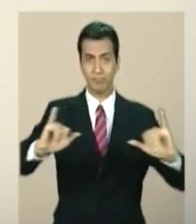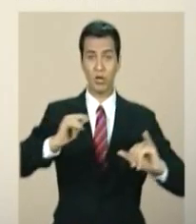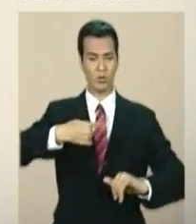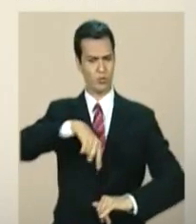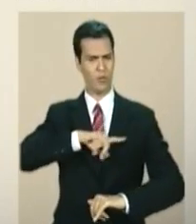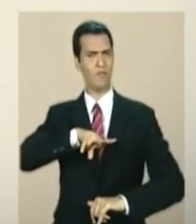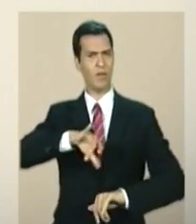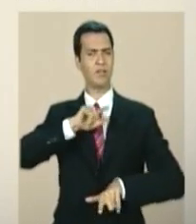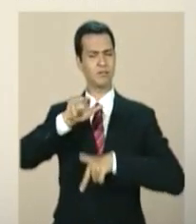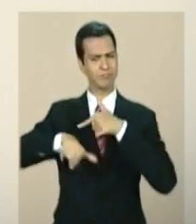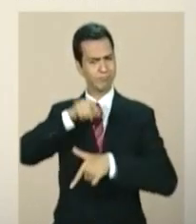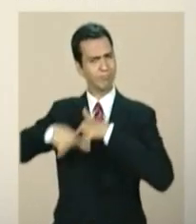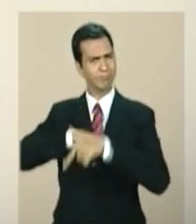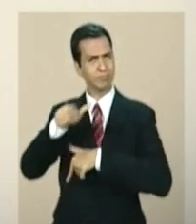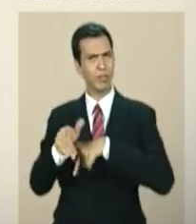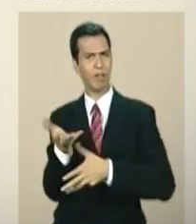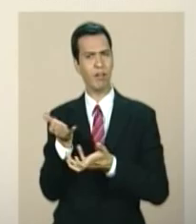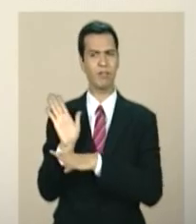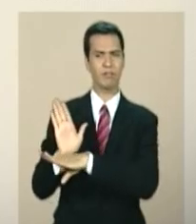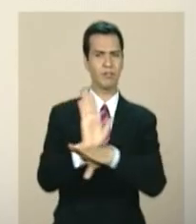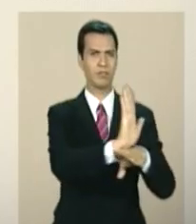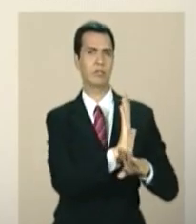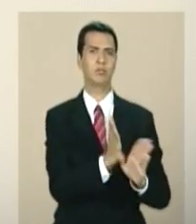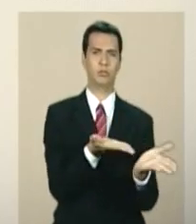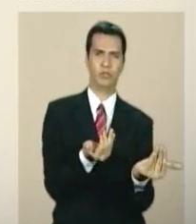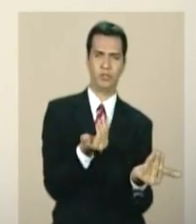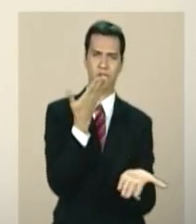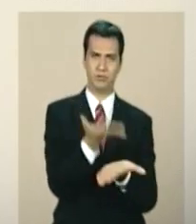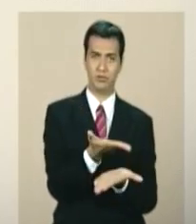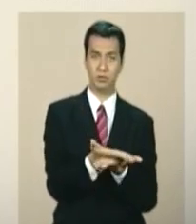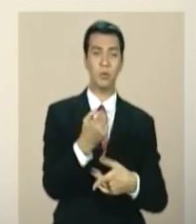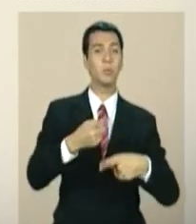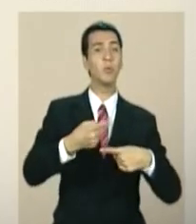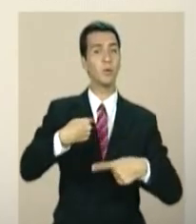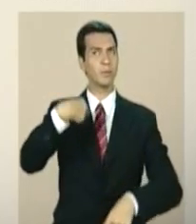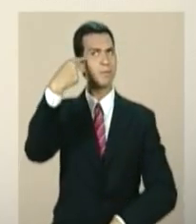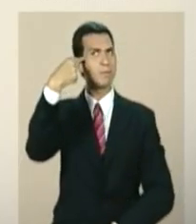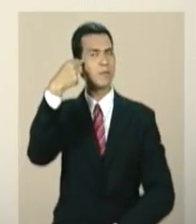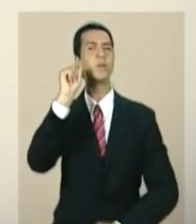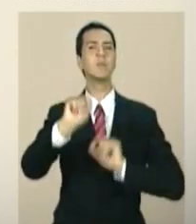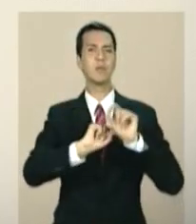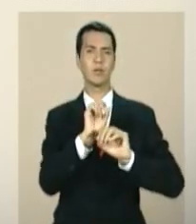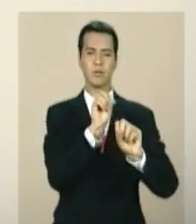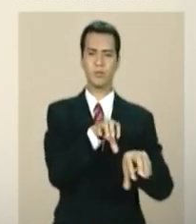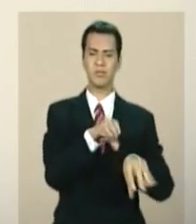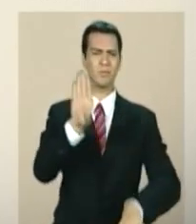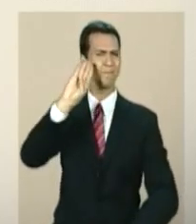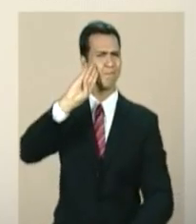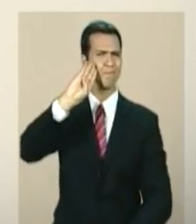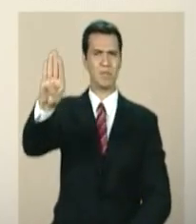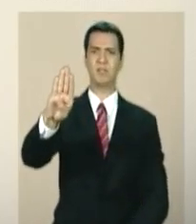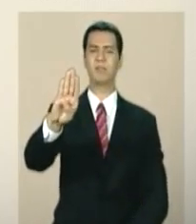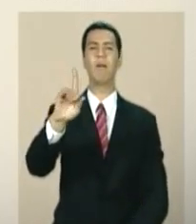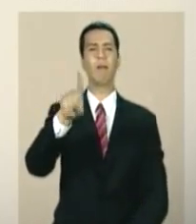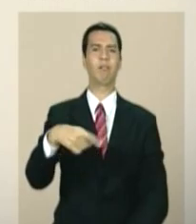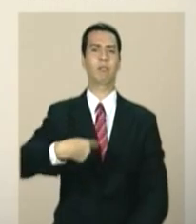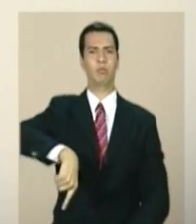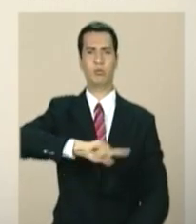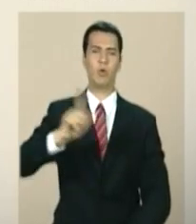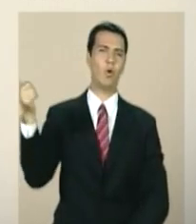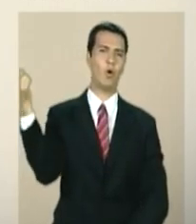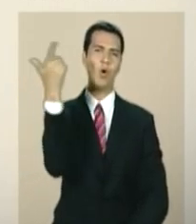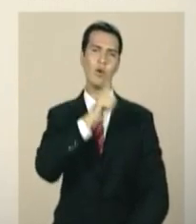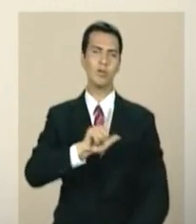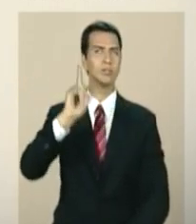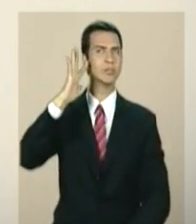nossos jovens porque eu acredito Luciano que a educação é a principal ferramenta para A Conquista dos Sonhos